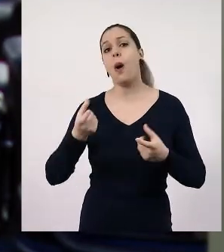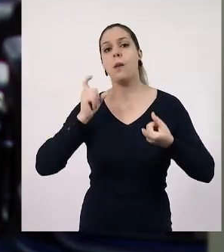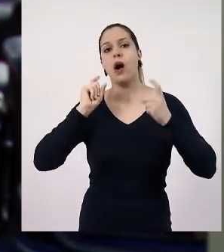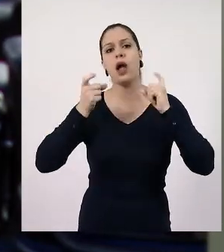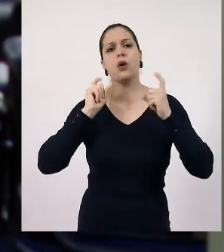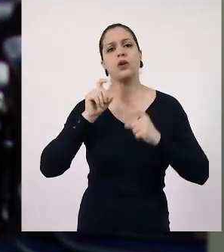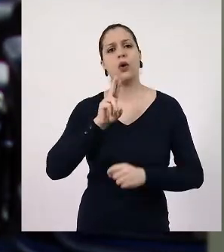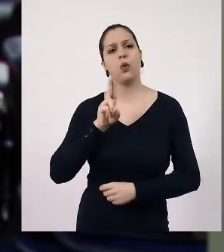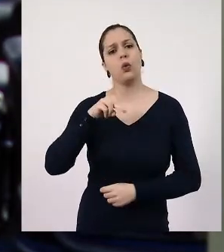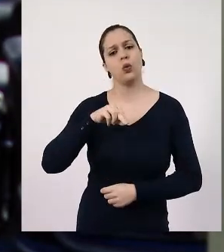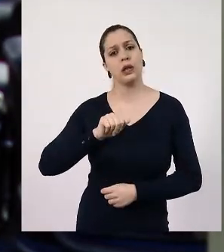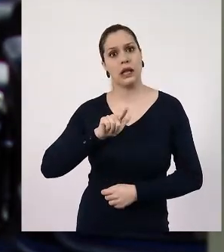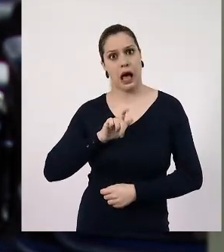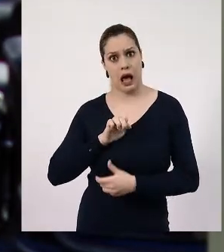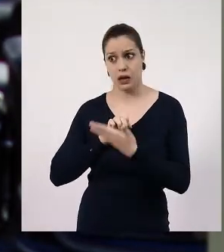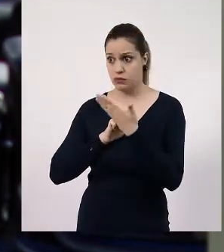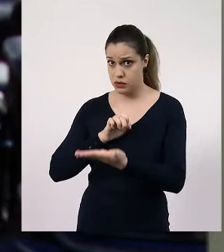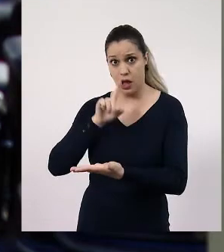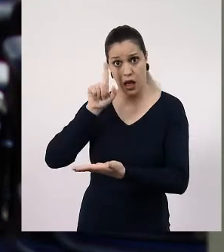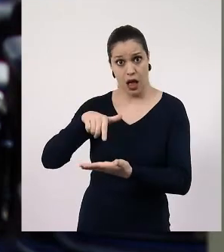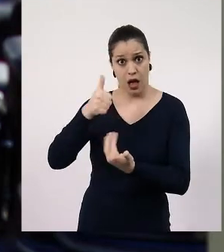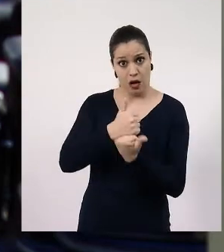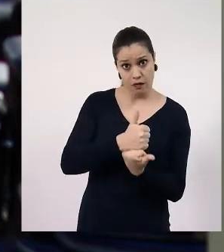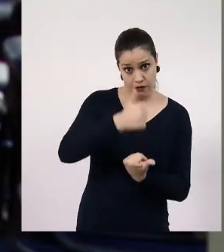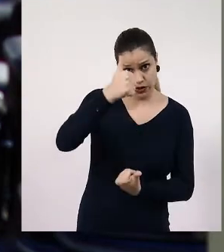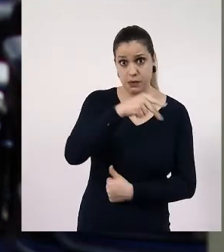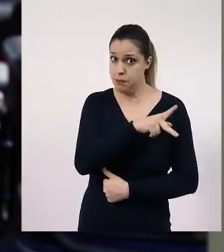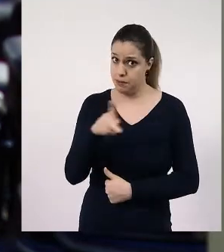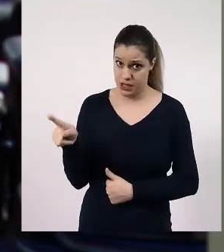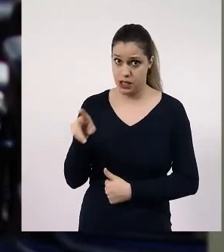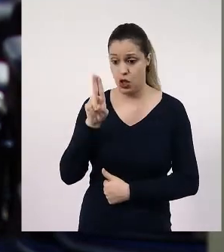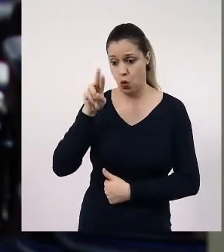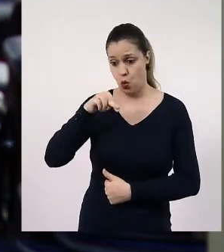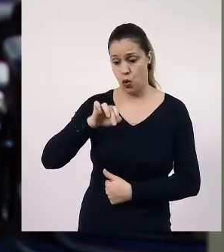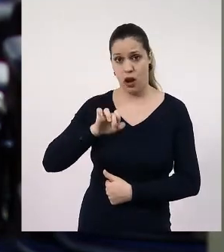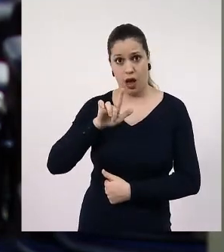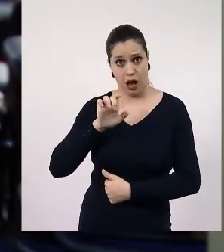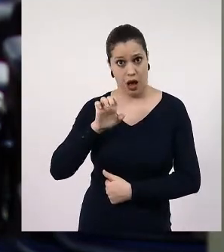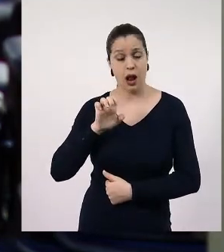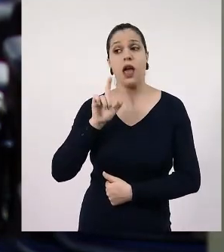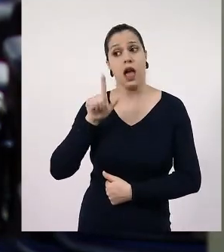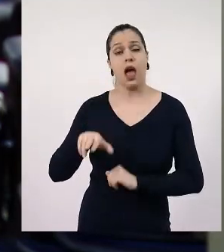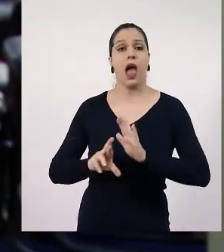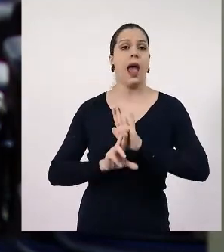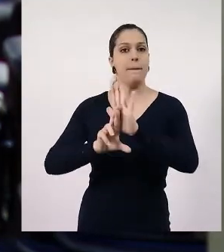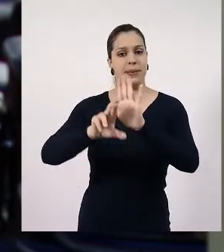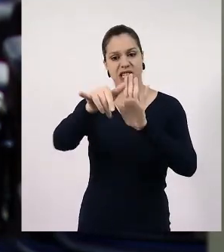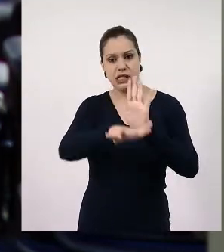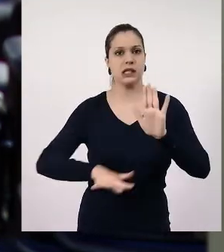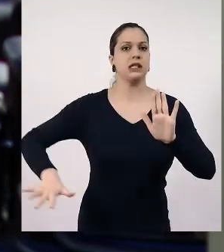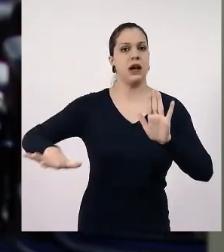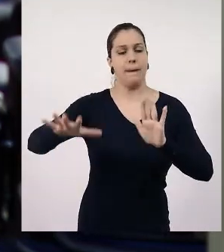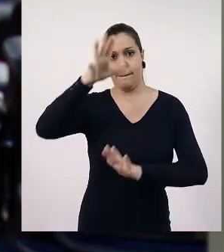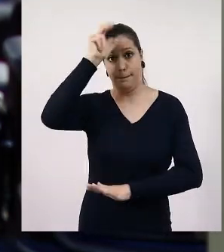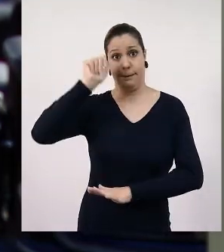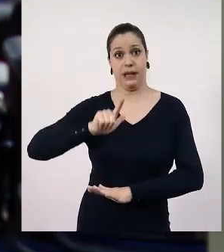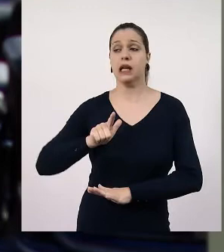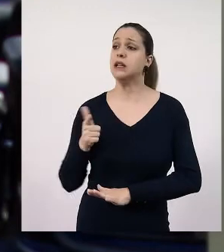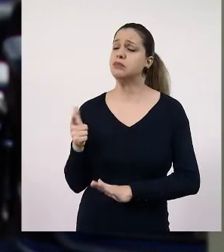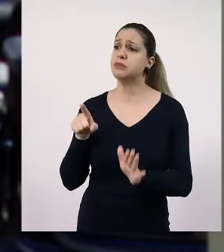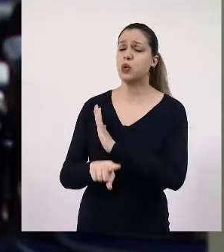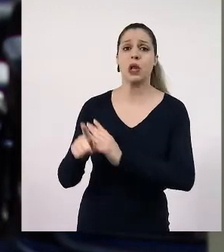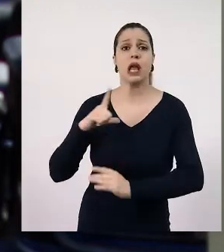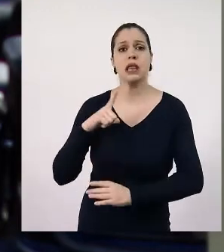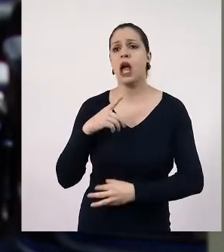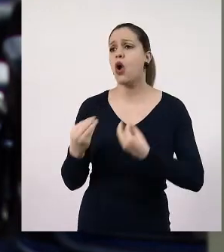que foi essa reunião da UNALI. O senhor que é vice-presidente da UNALI, representa aí a nossa região. Existe a possibilidade